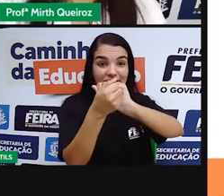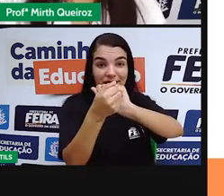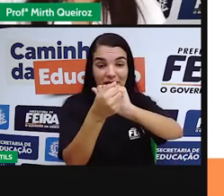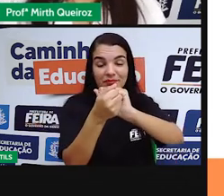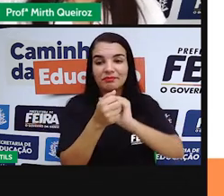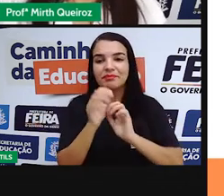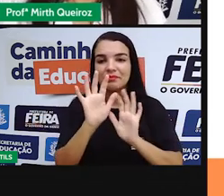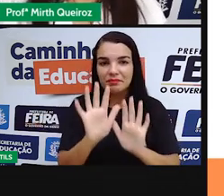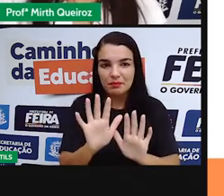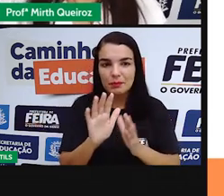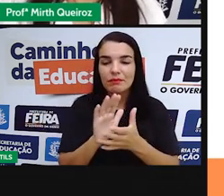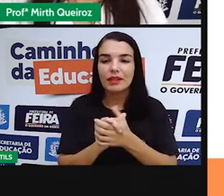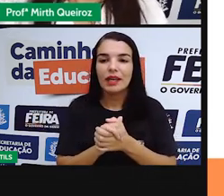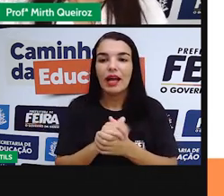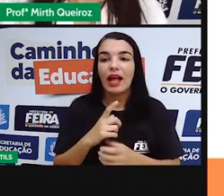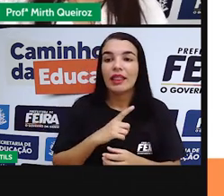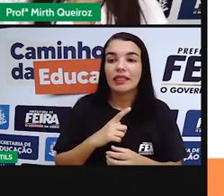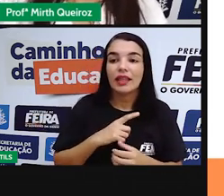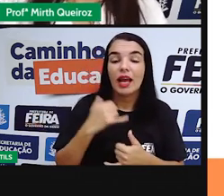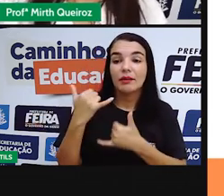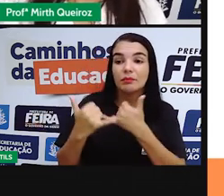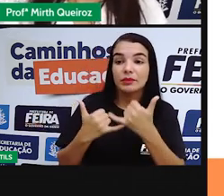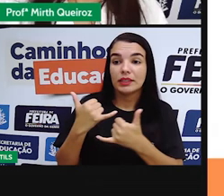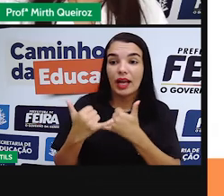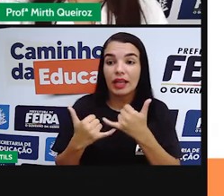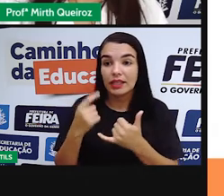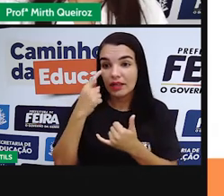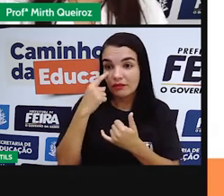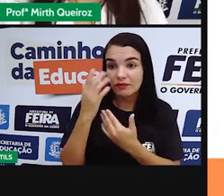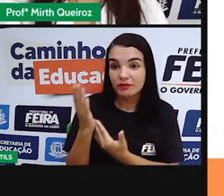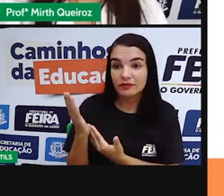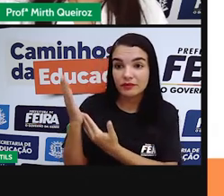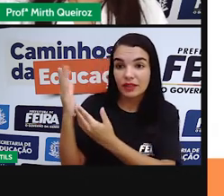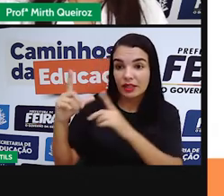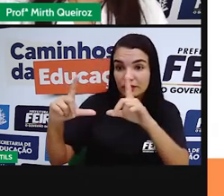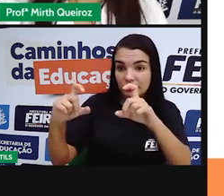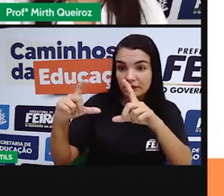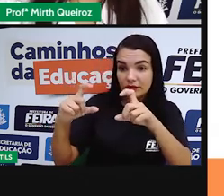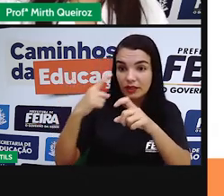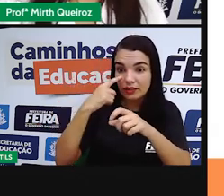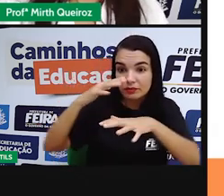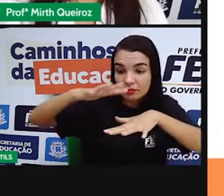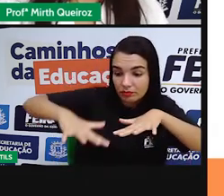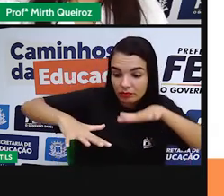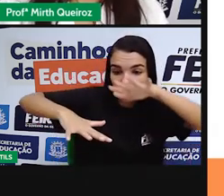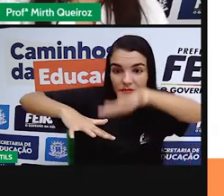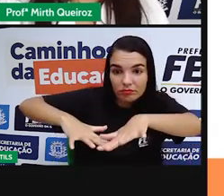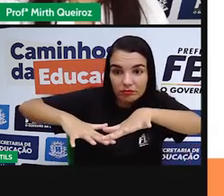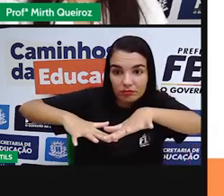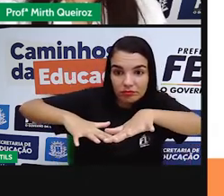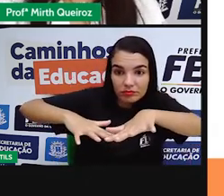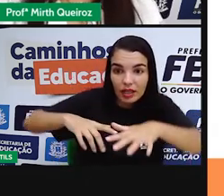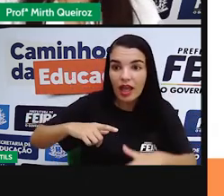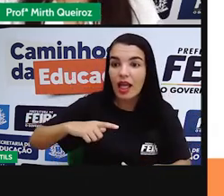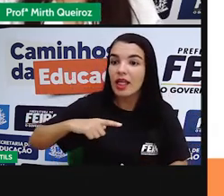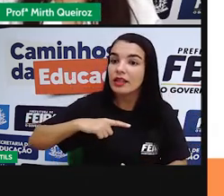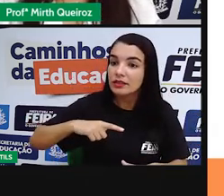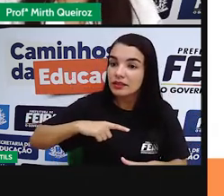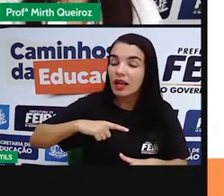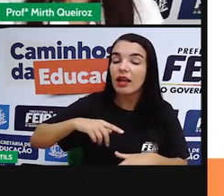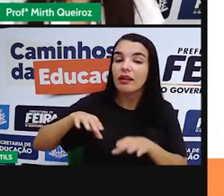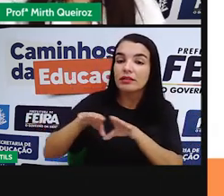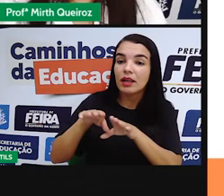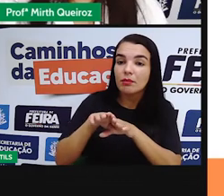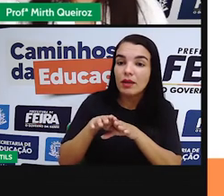né? Além desse jogo, que é representado nessa primeira imagem aqui, que é o jogo Mora, a gente usa o